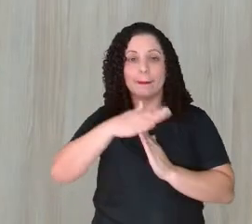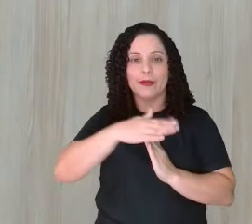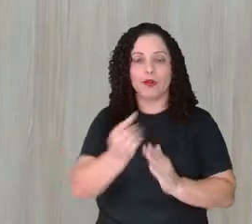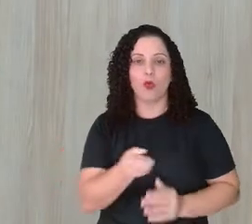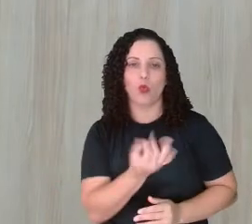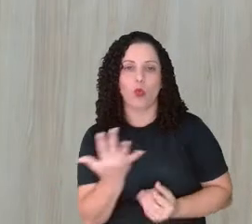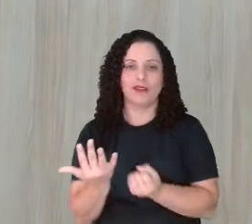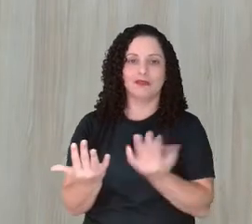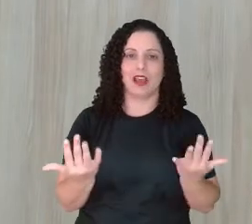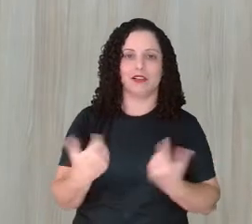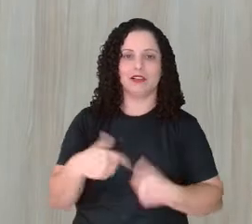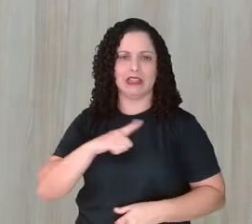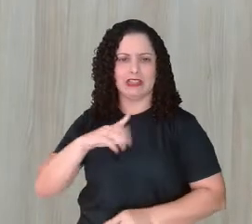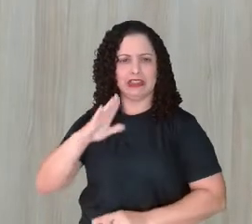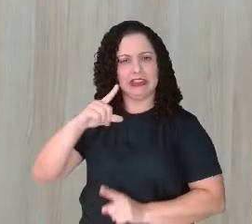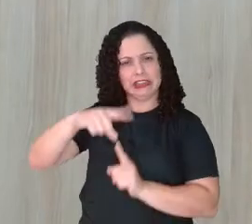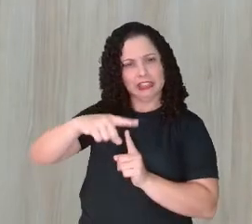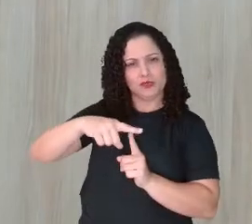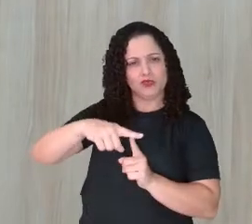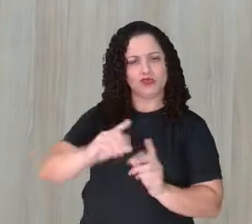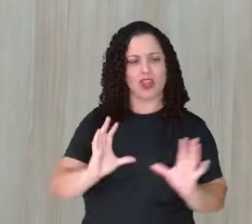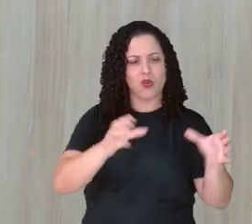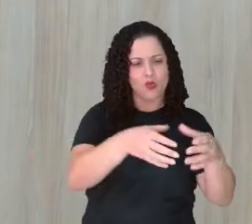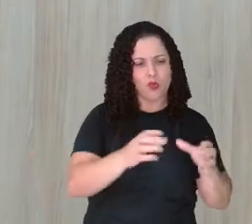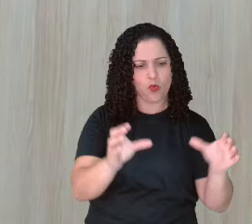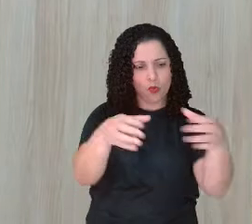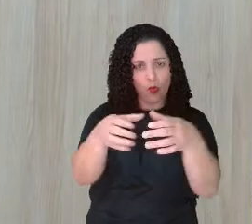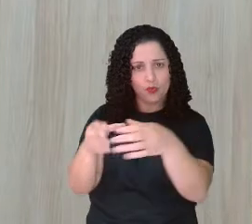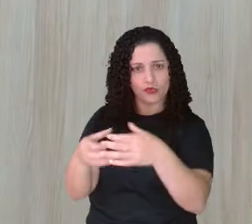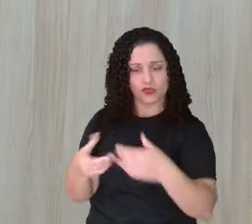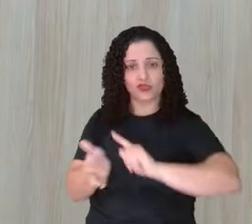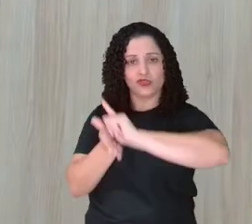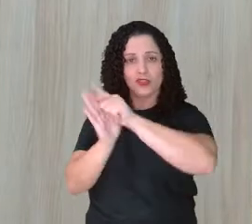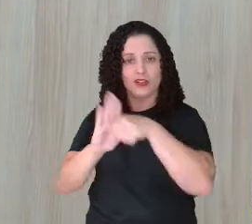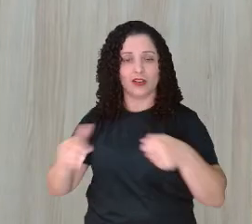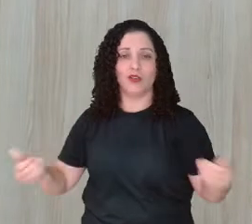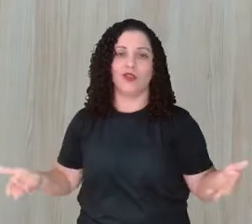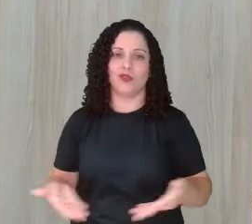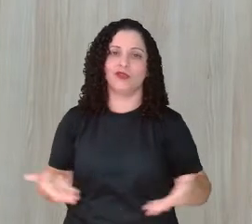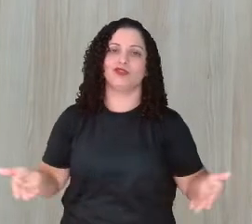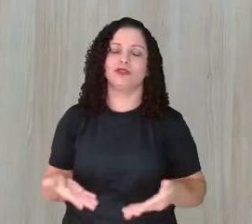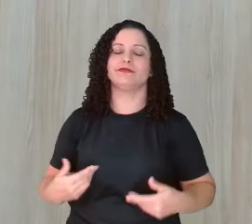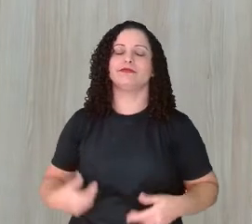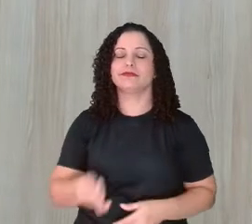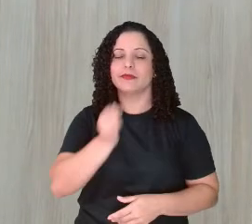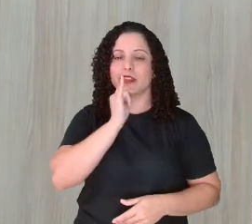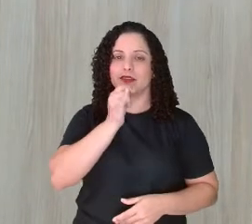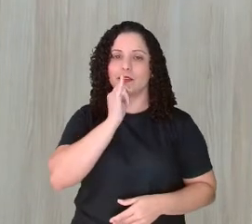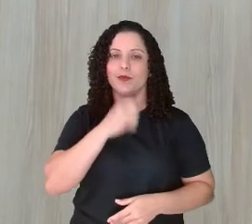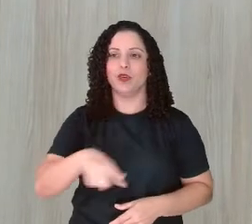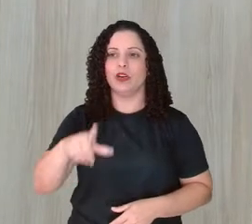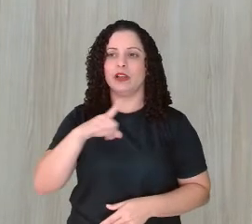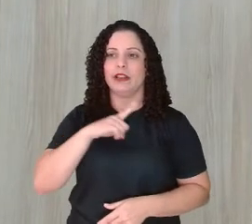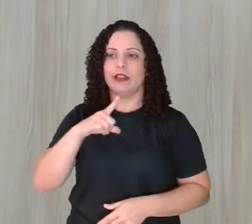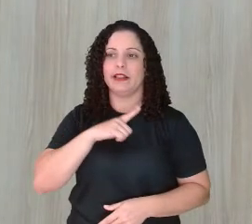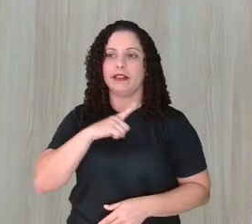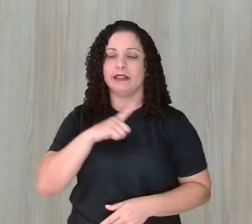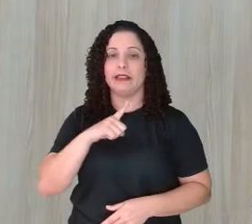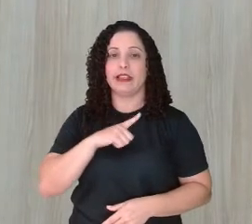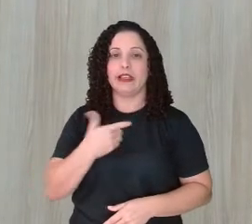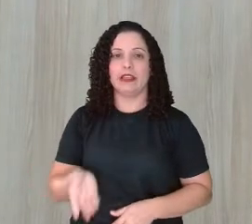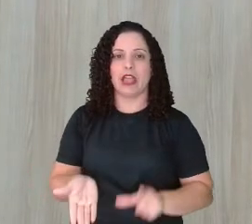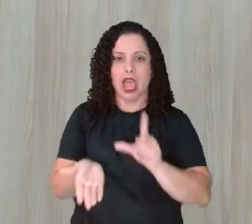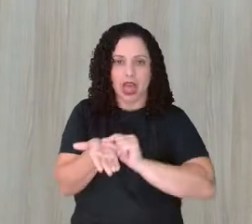quantos tipos textuais, quantos agrupamentos de gêneros a gente tem hoje. Então, é o seguinte, a gente tem o artigo